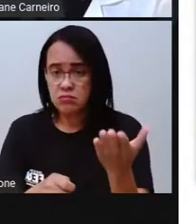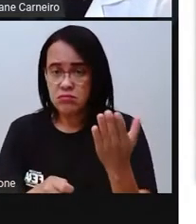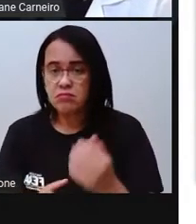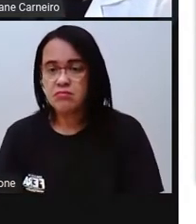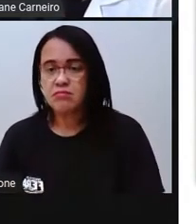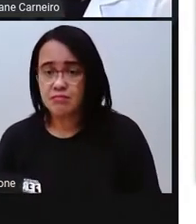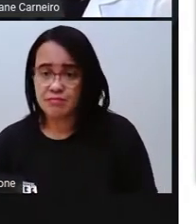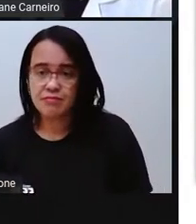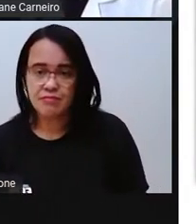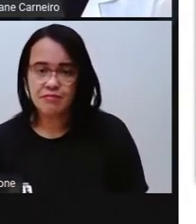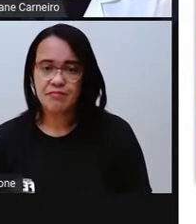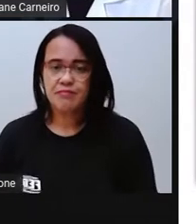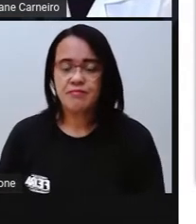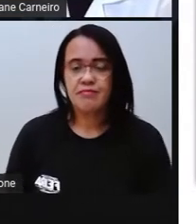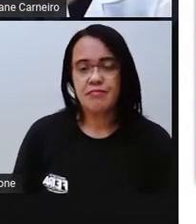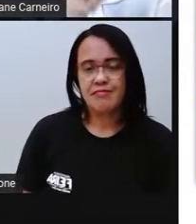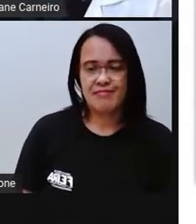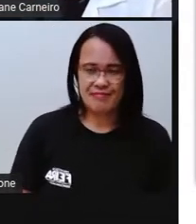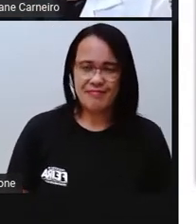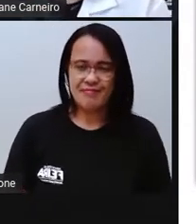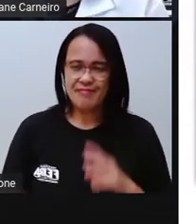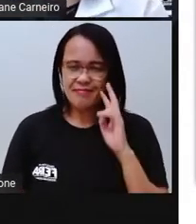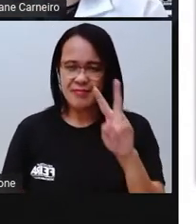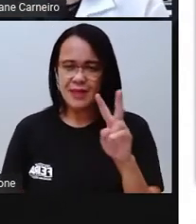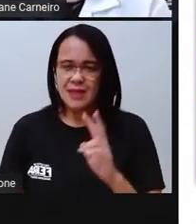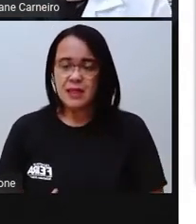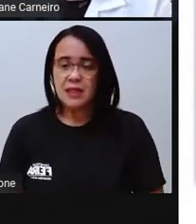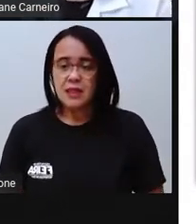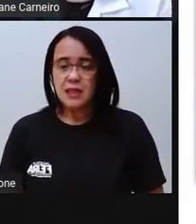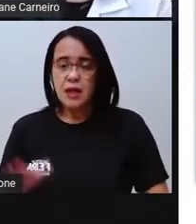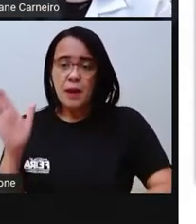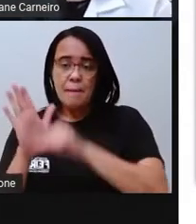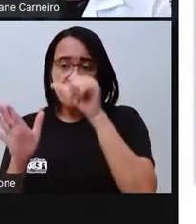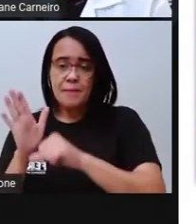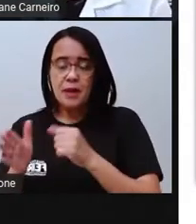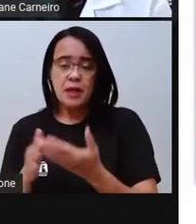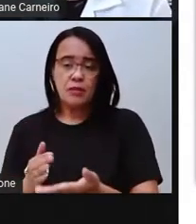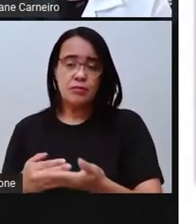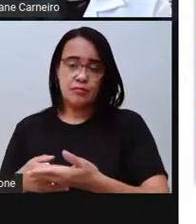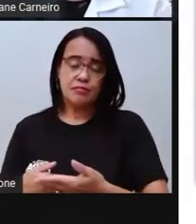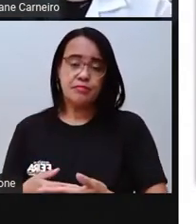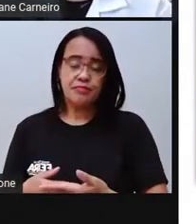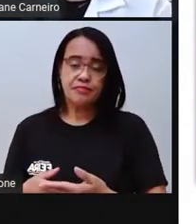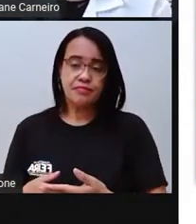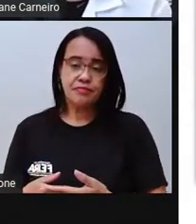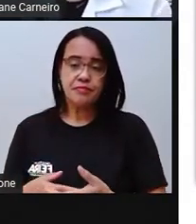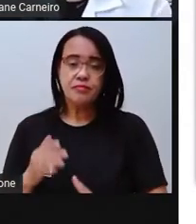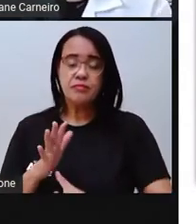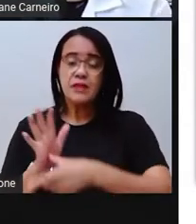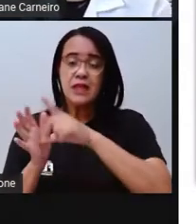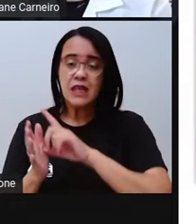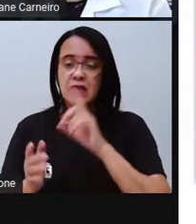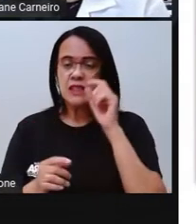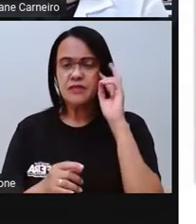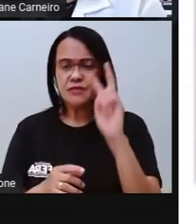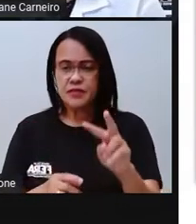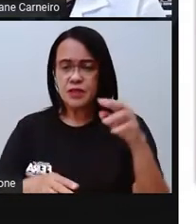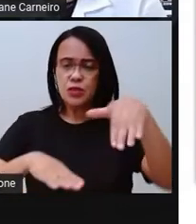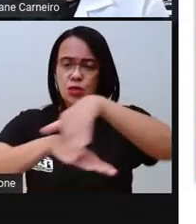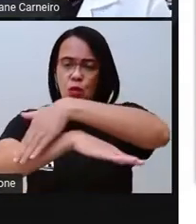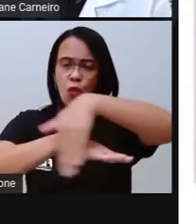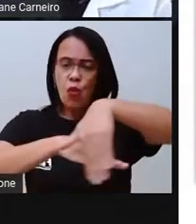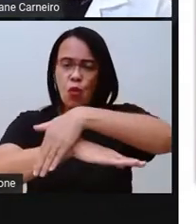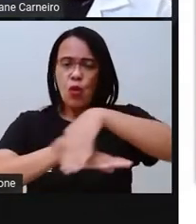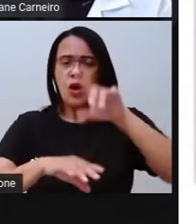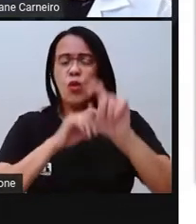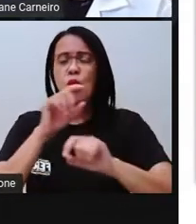Olha só, lá naquela primeira imagem que a Pró mostrou para vocês, né? A Pró mostrou para vocês uma rua que tinha um semáforo,